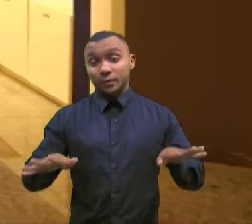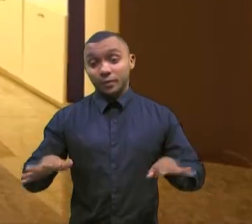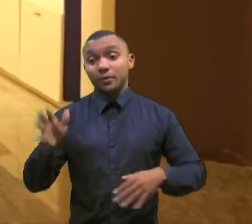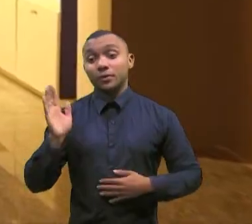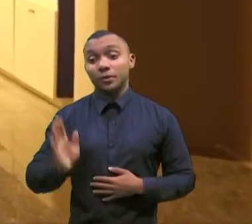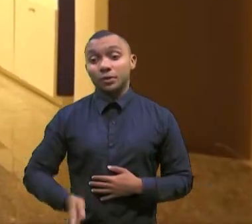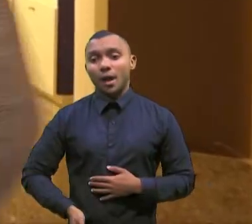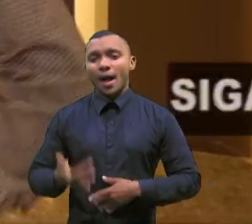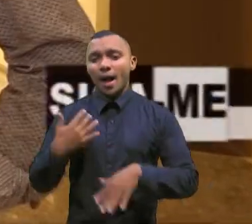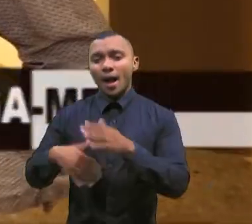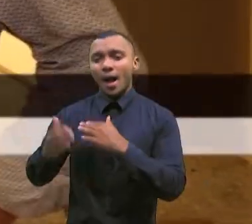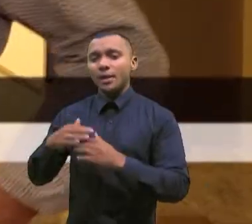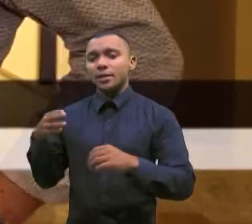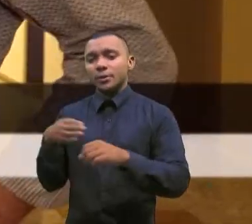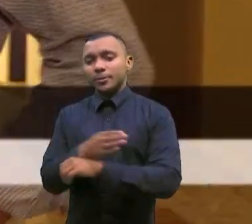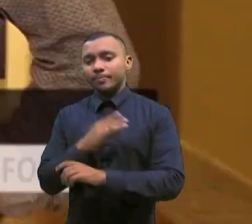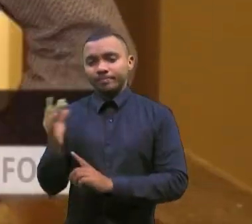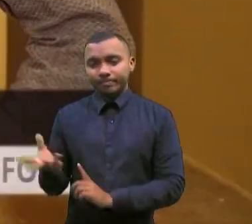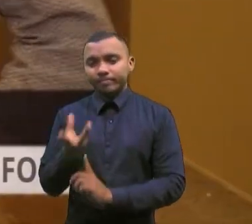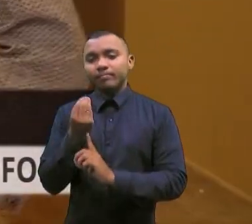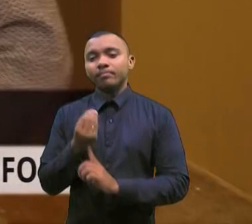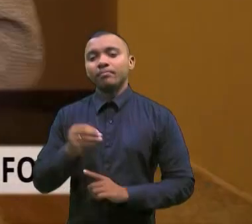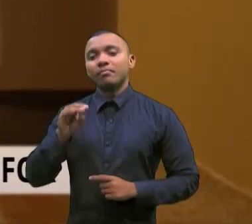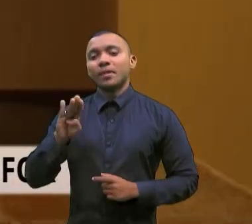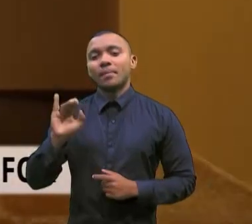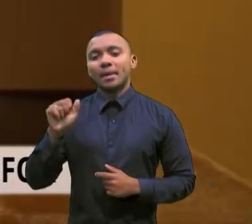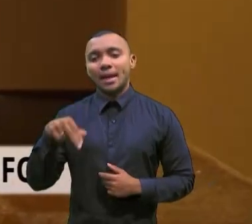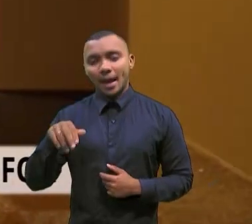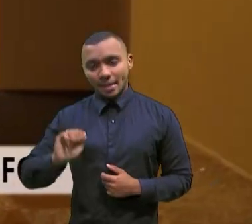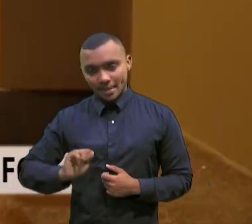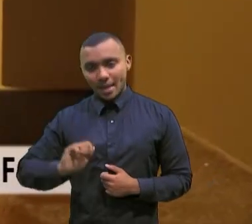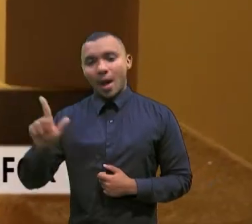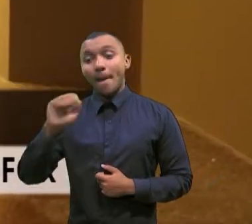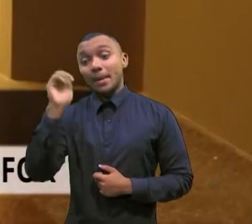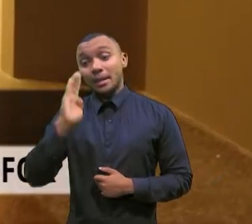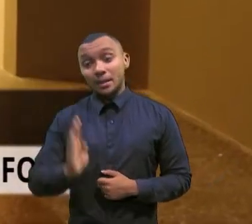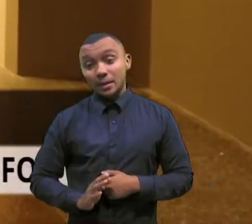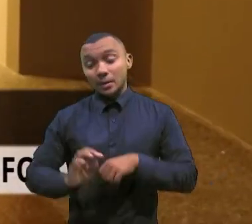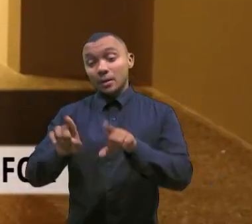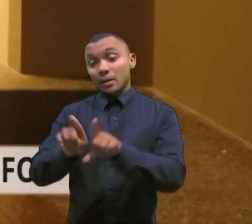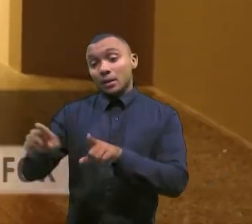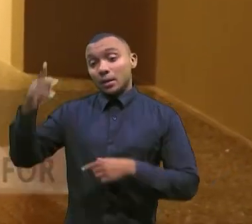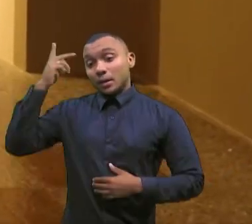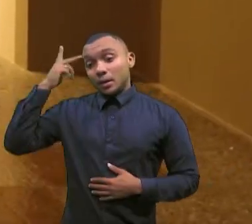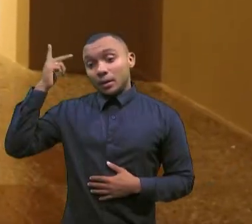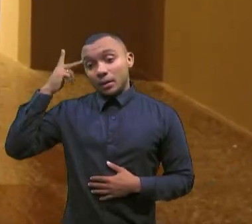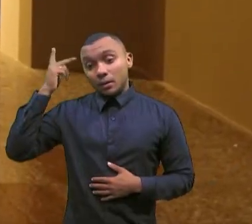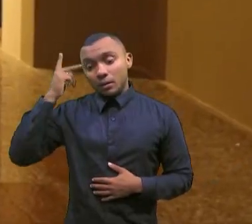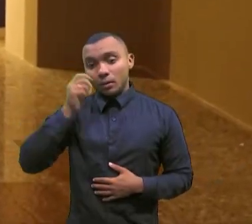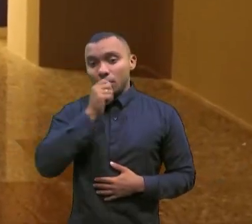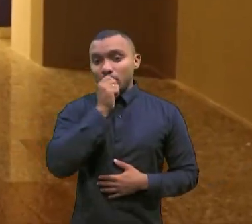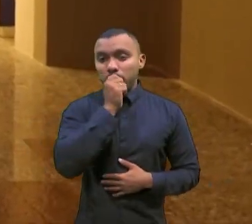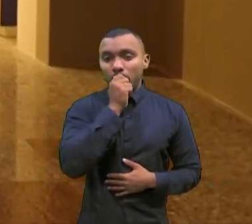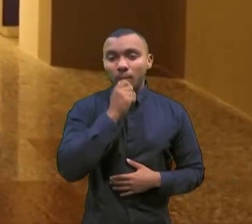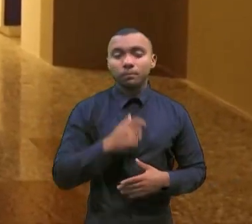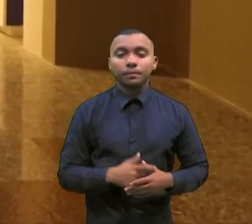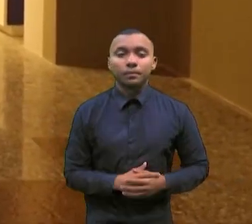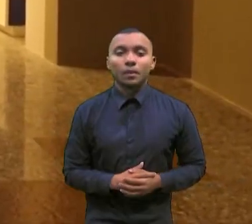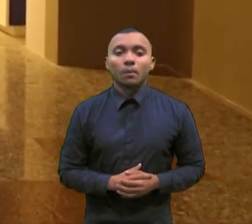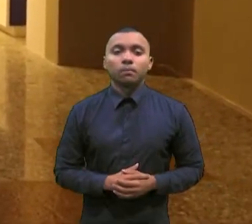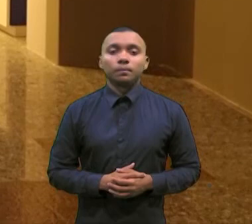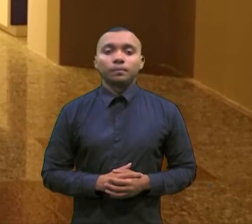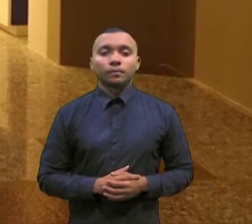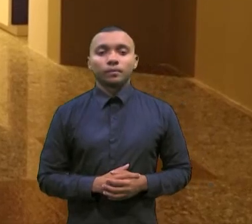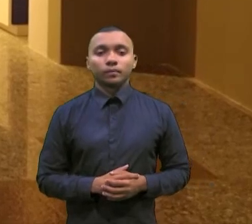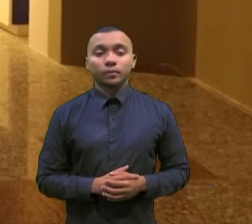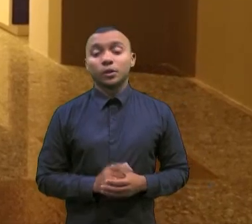participou de bienais aqui no Brasil, bienais de São Paulo, bienal também em outros contextos internacionais, e é um cara que